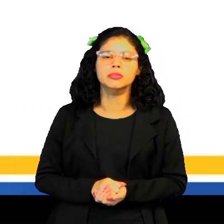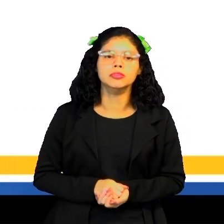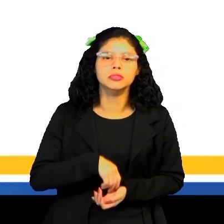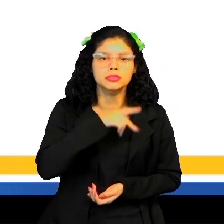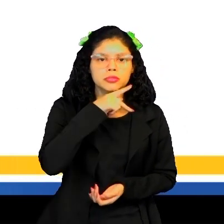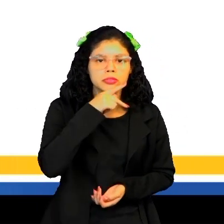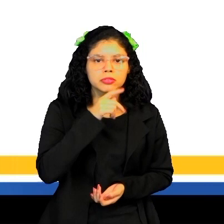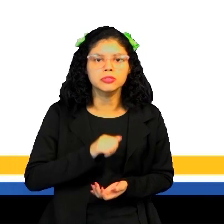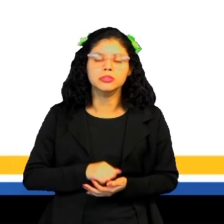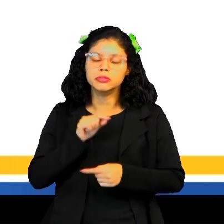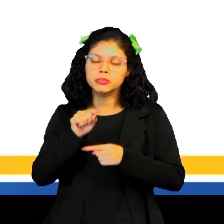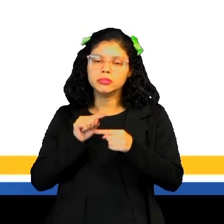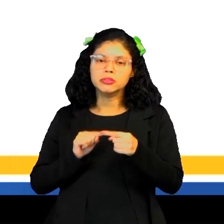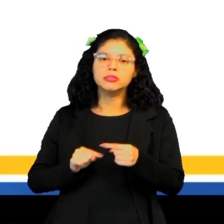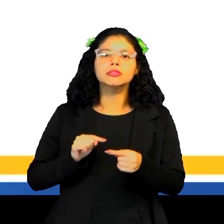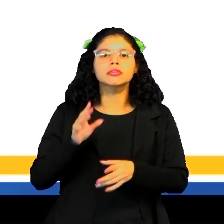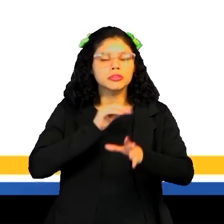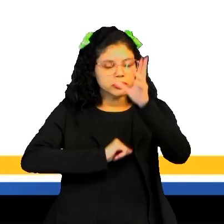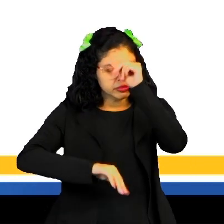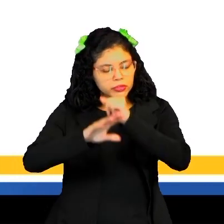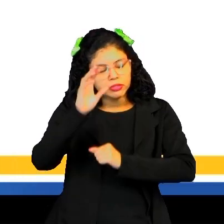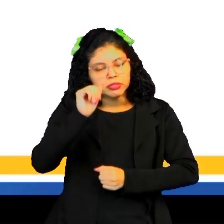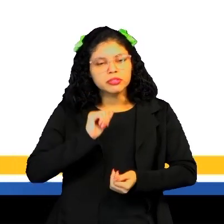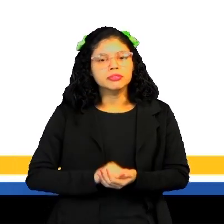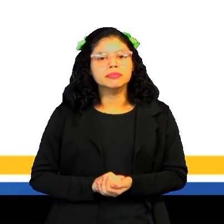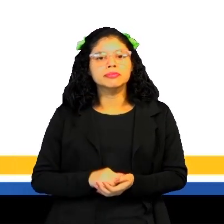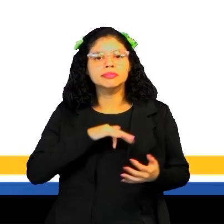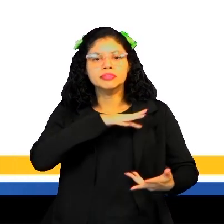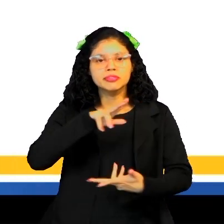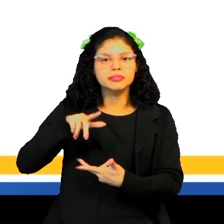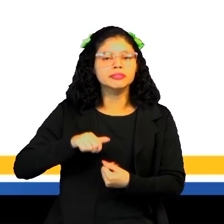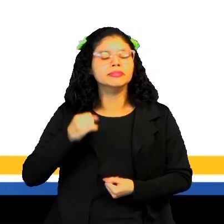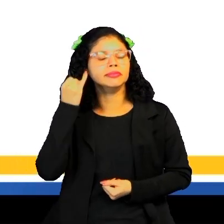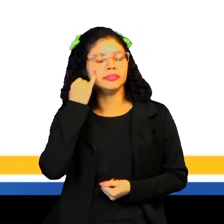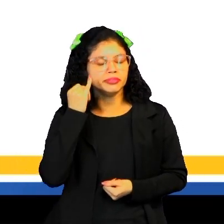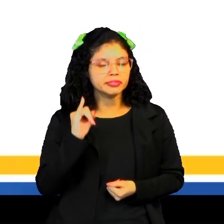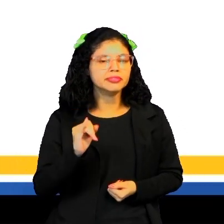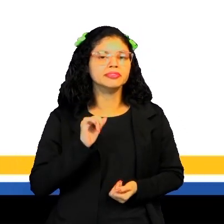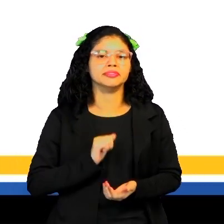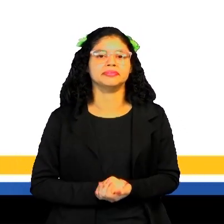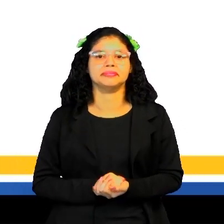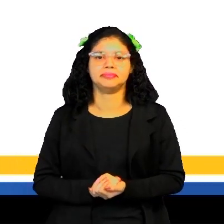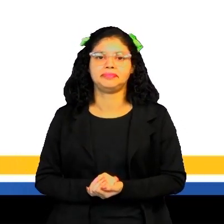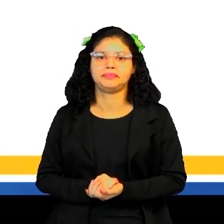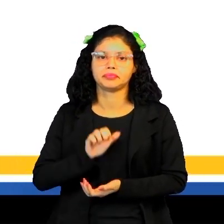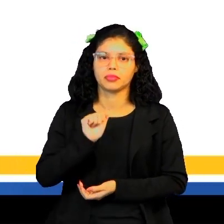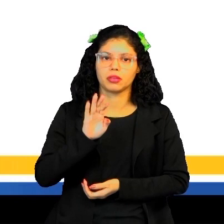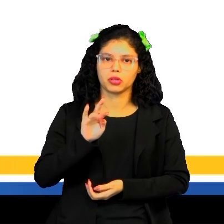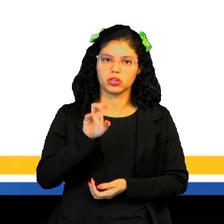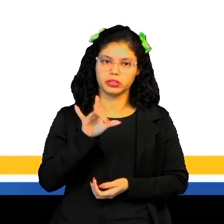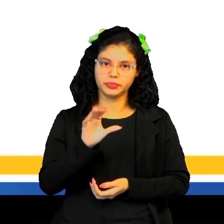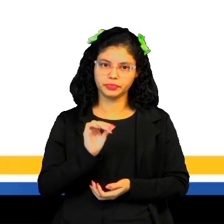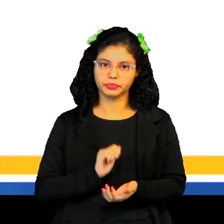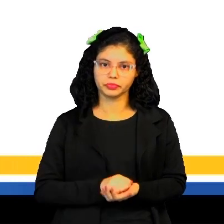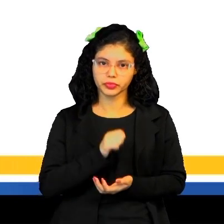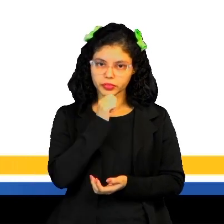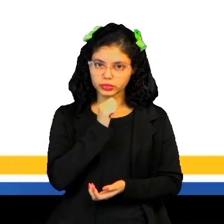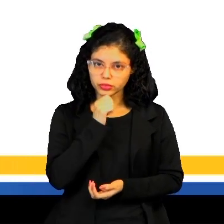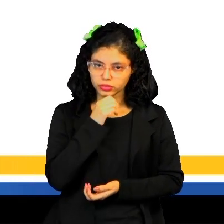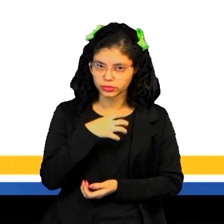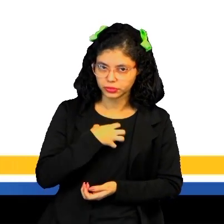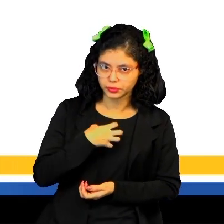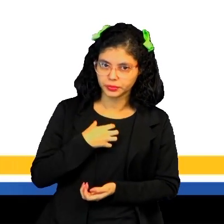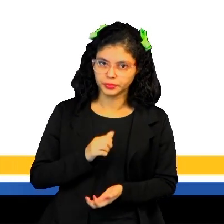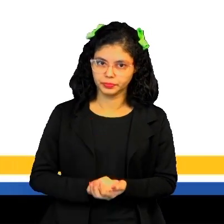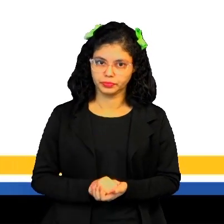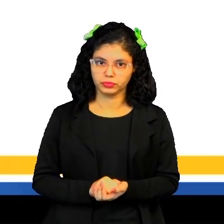O Platão divide ali o conhecimento, entre o mundo das ideias, que é o mundo abstrato, e o mundo dos sentidos,